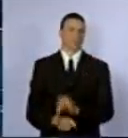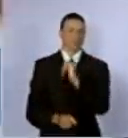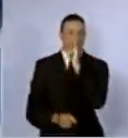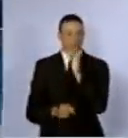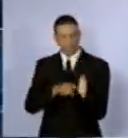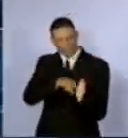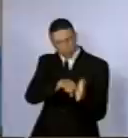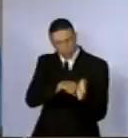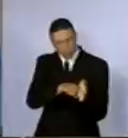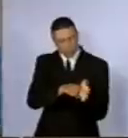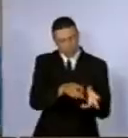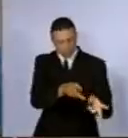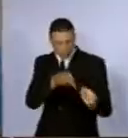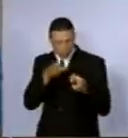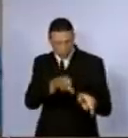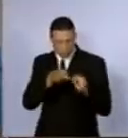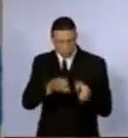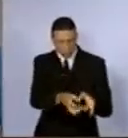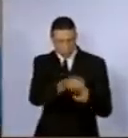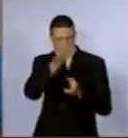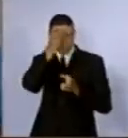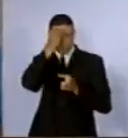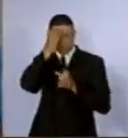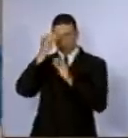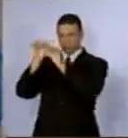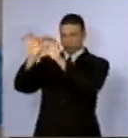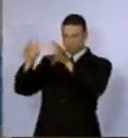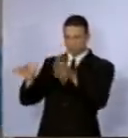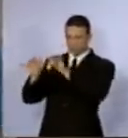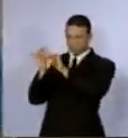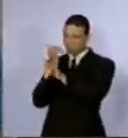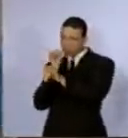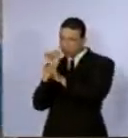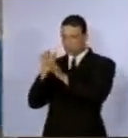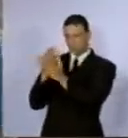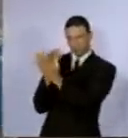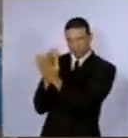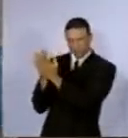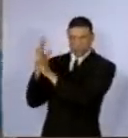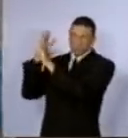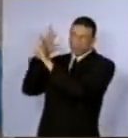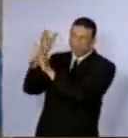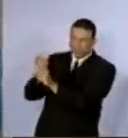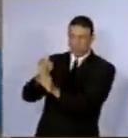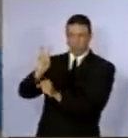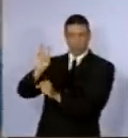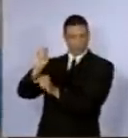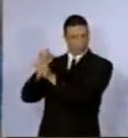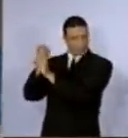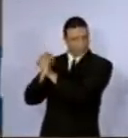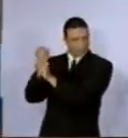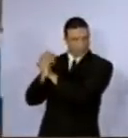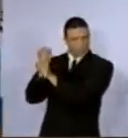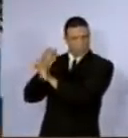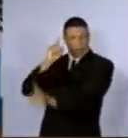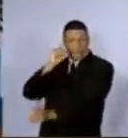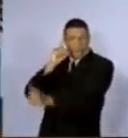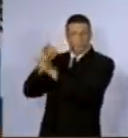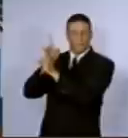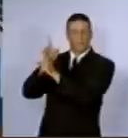revisou todas as informações sobre os campos eletromagnéticos por 50 anos e descobriu que a eletrificação